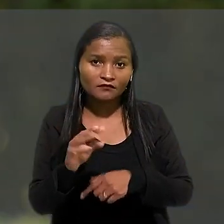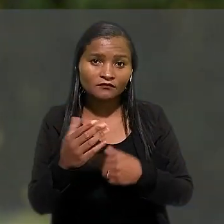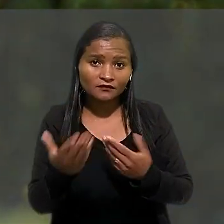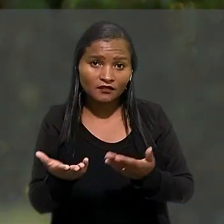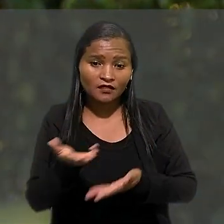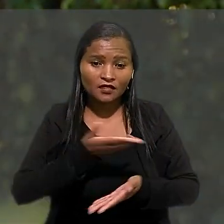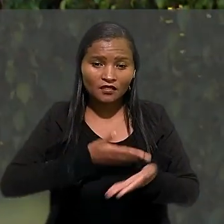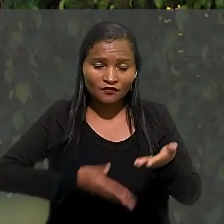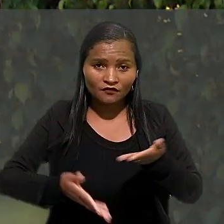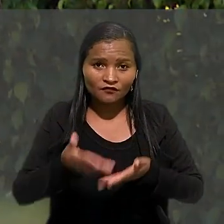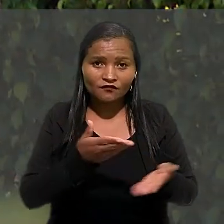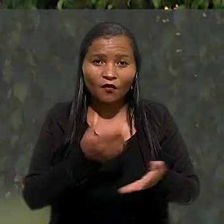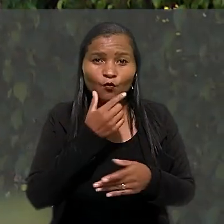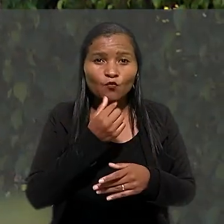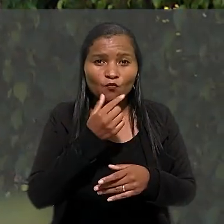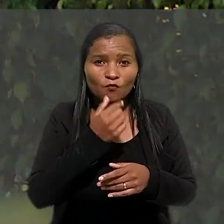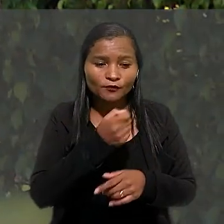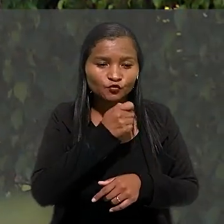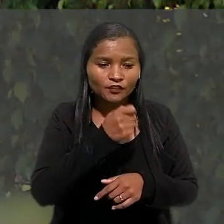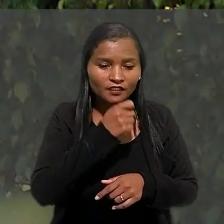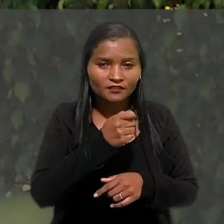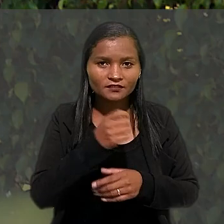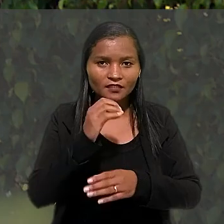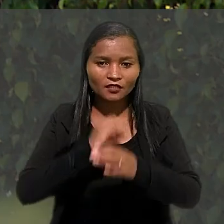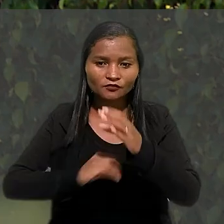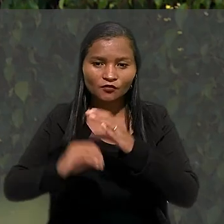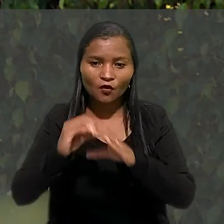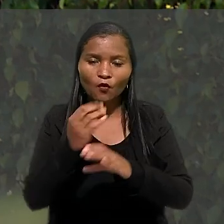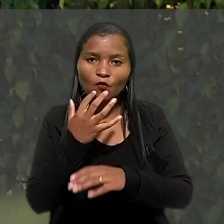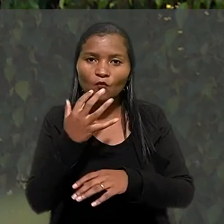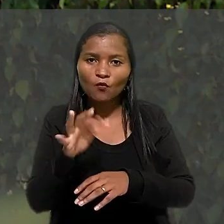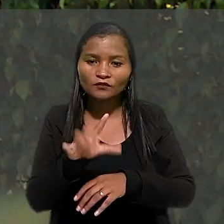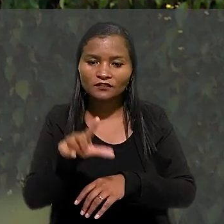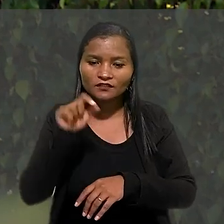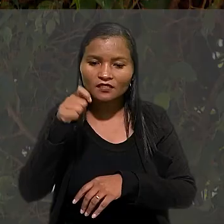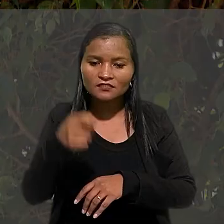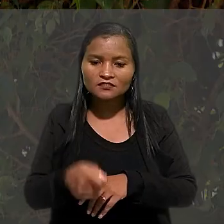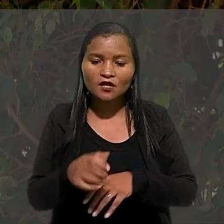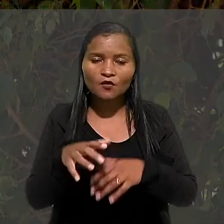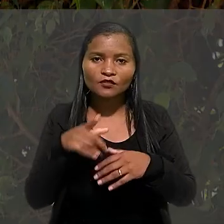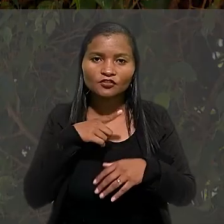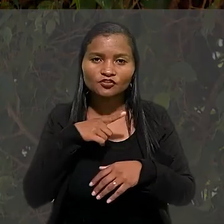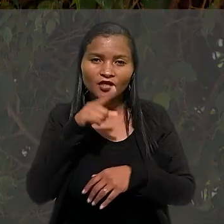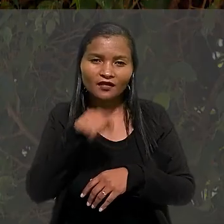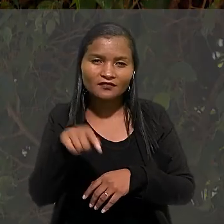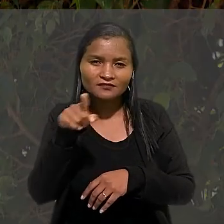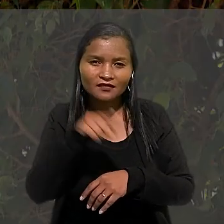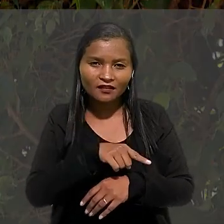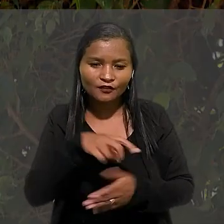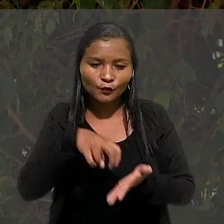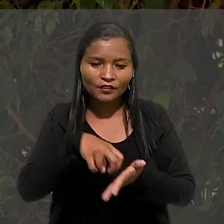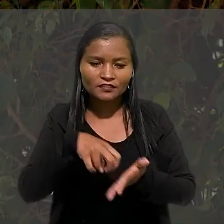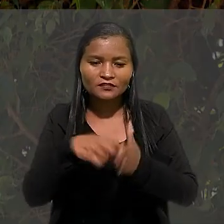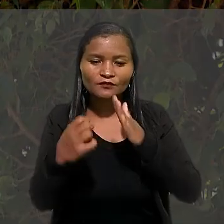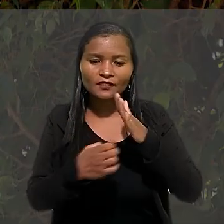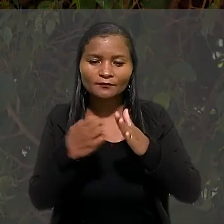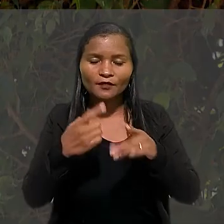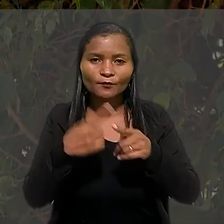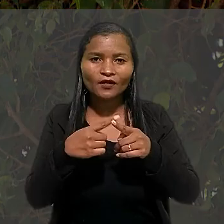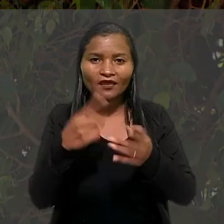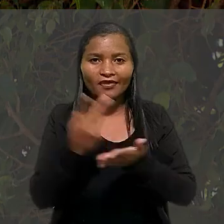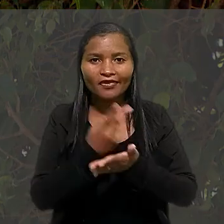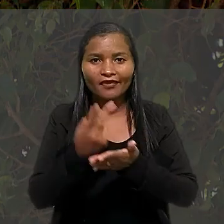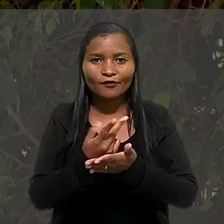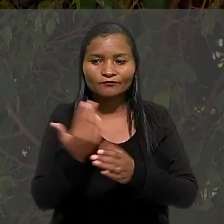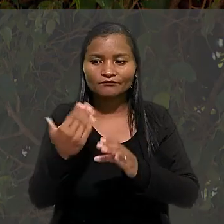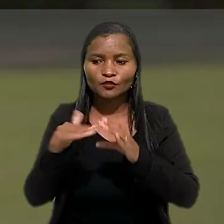O caso envolve o espólio de um jornalista da Rede Globo contra a decisão que havia anulado a condenação da empresa devido a erro